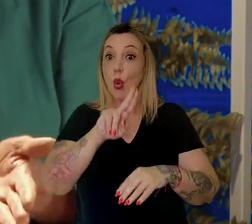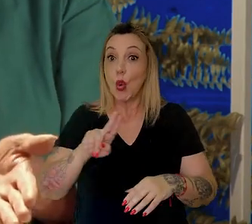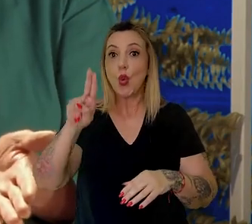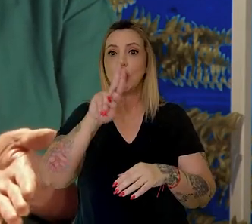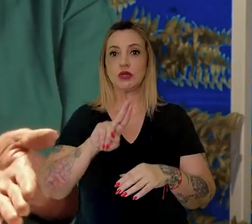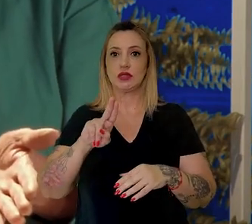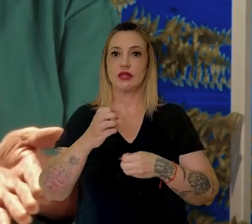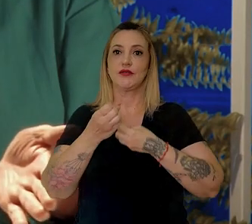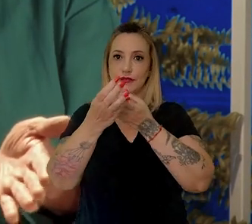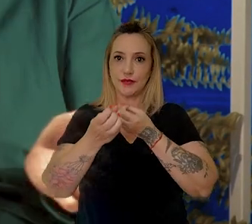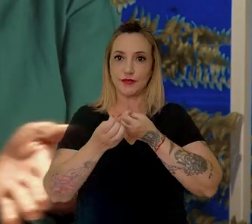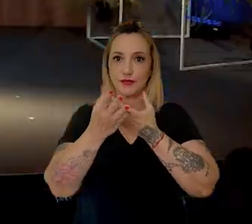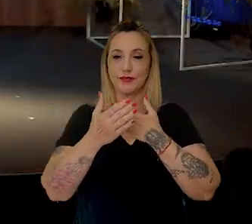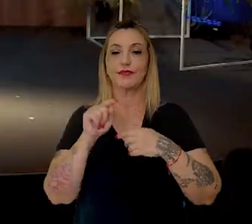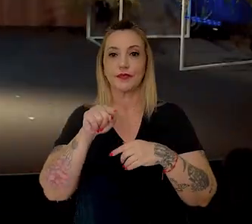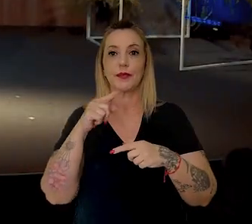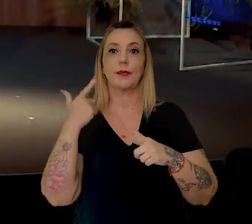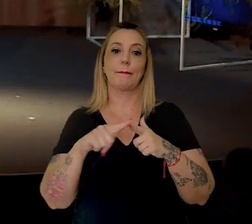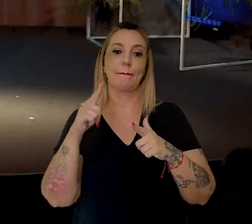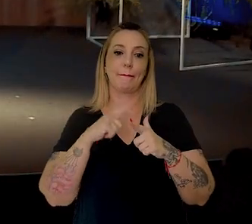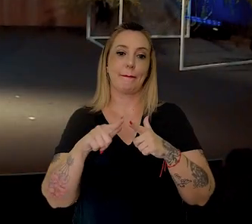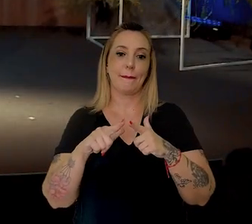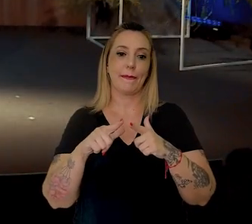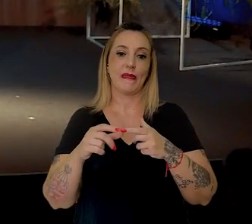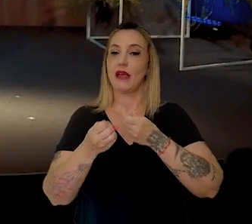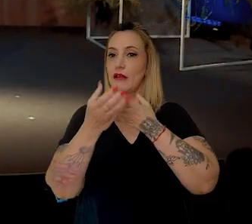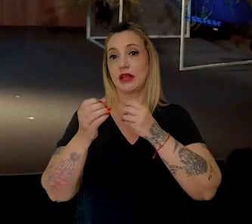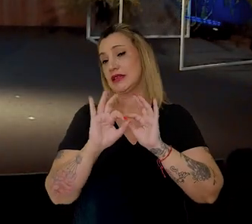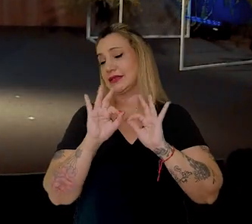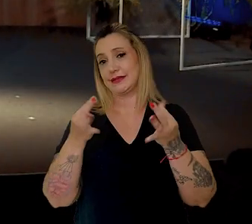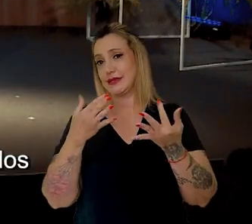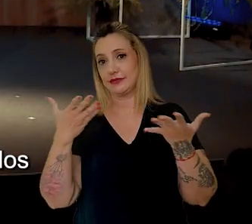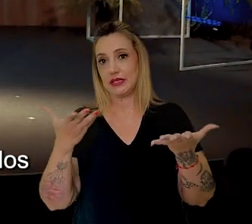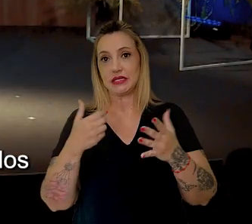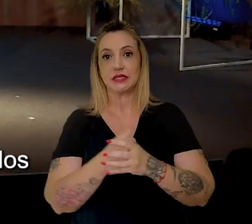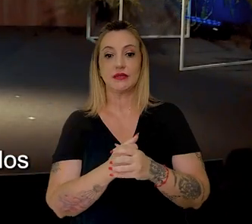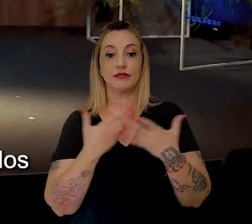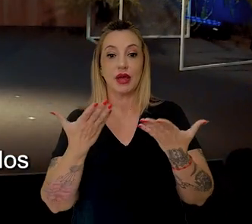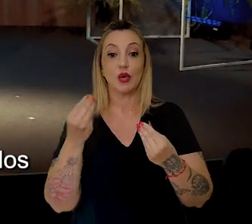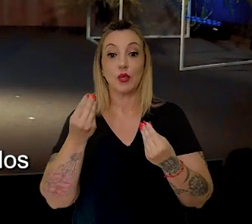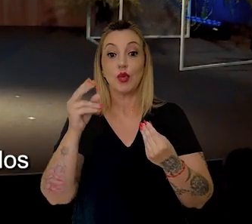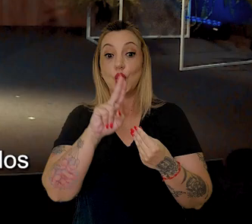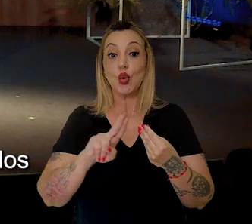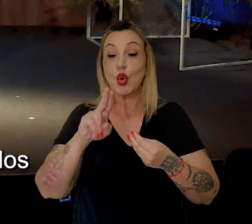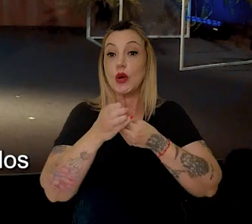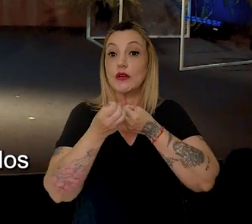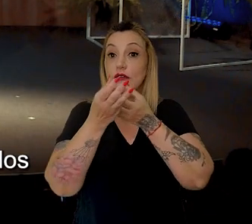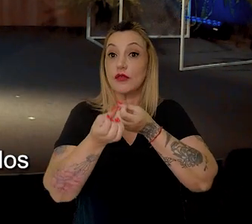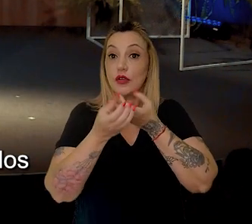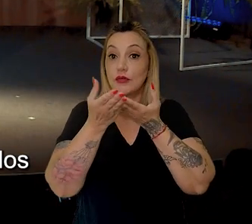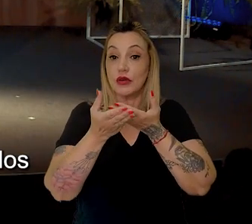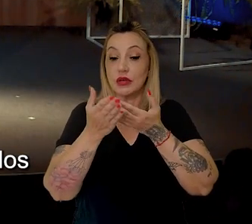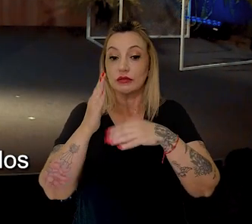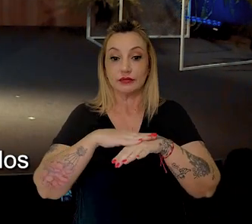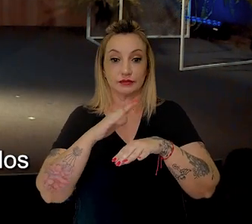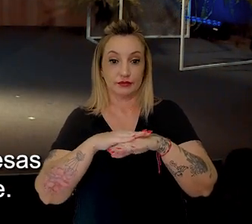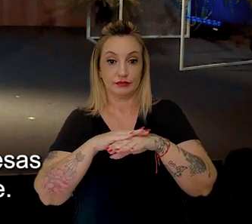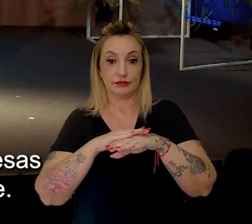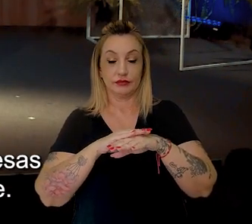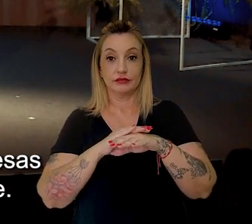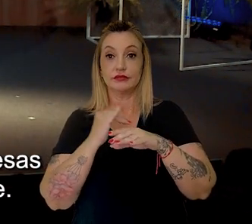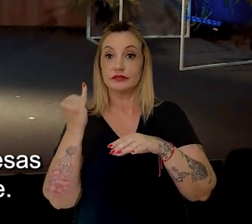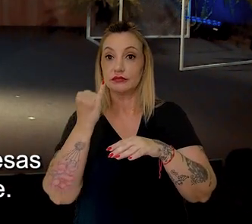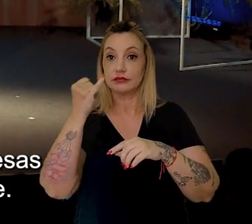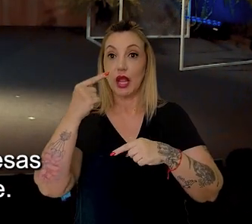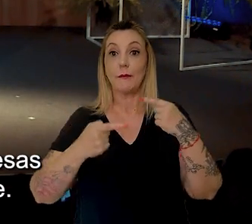dados é aí que tá o problema ter dado é Talvez seja simples mas como é que eu uso aqueles dados para gerar informações úteis